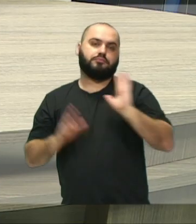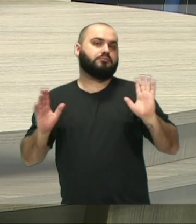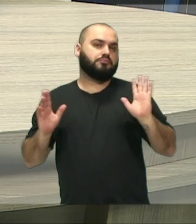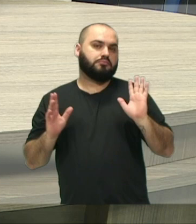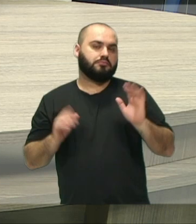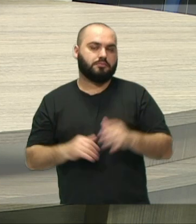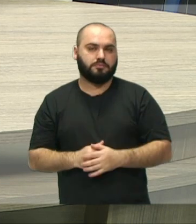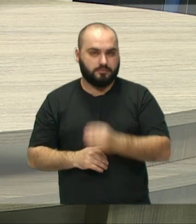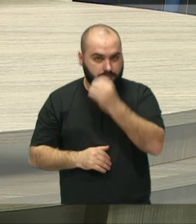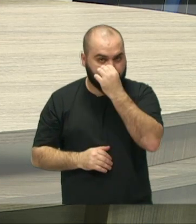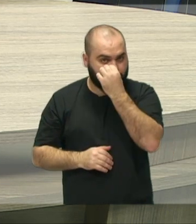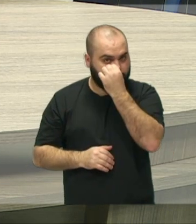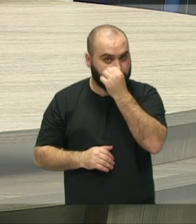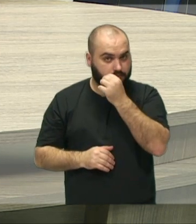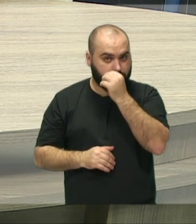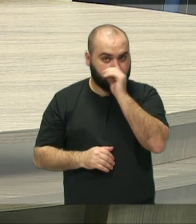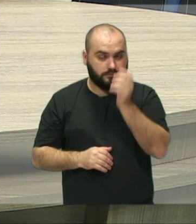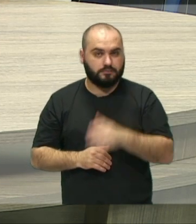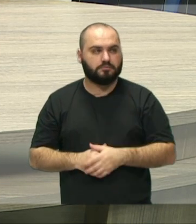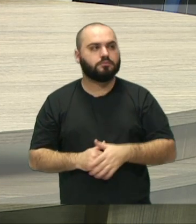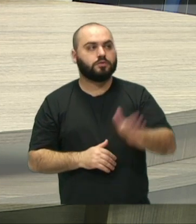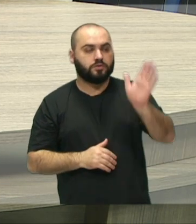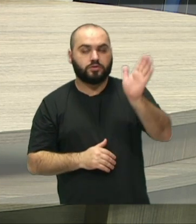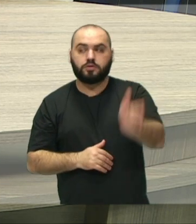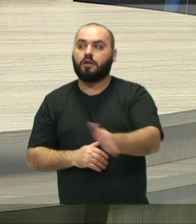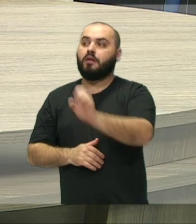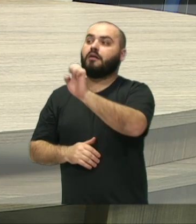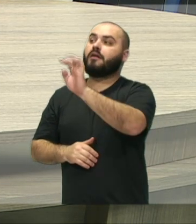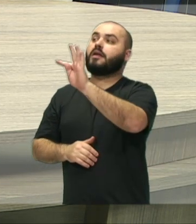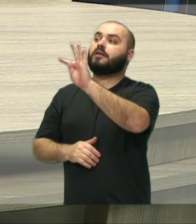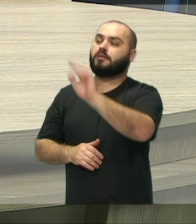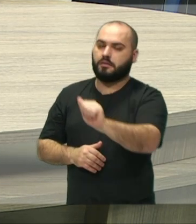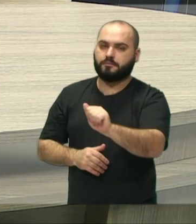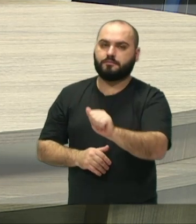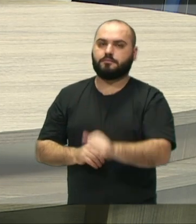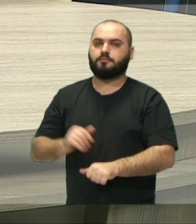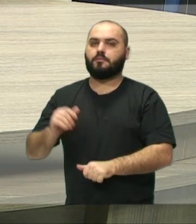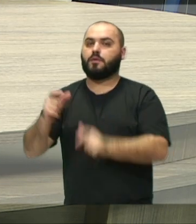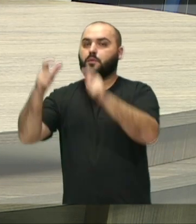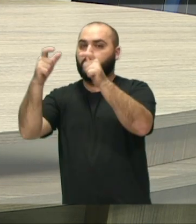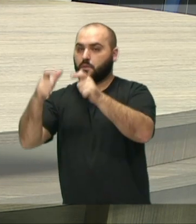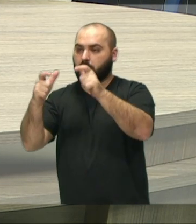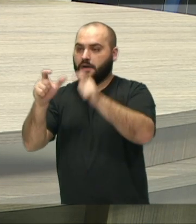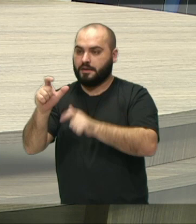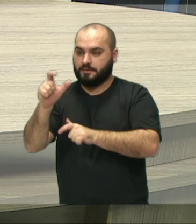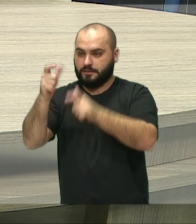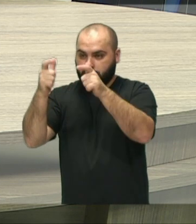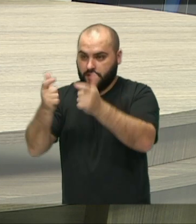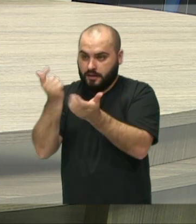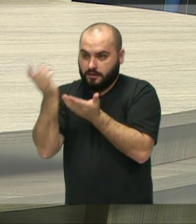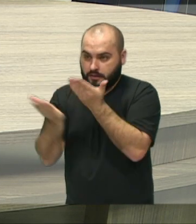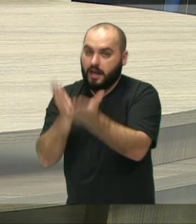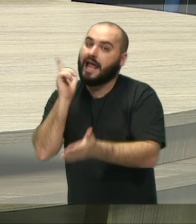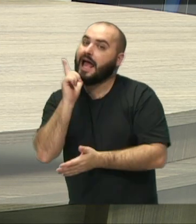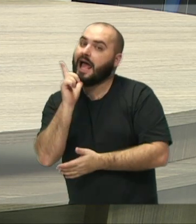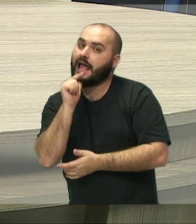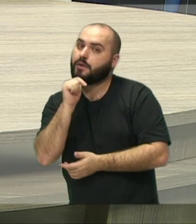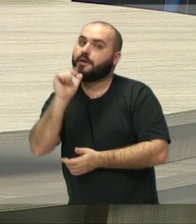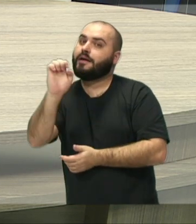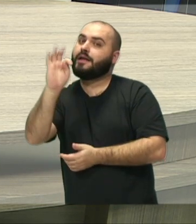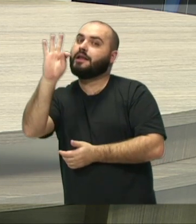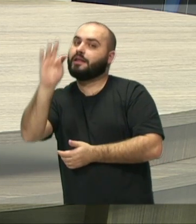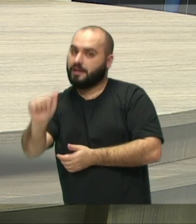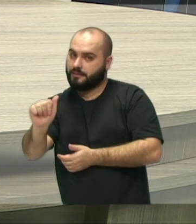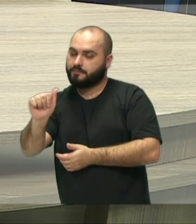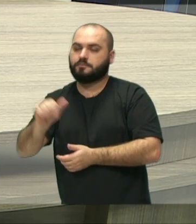Em relação às ETAs, no caso, as estações de tratamento de água, o que está planejado? Vocês